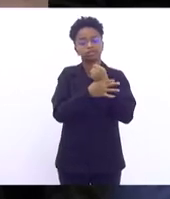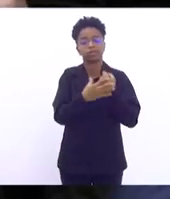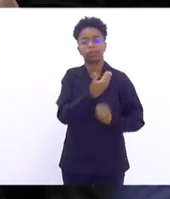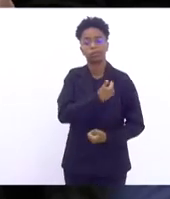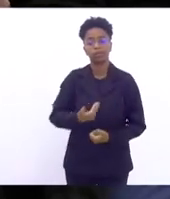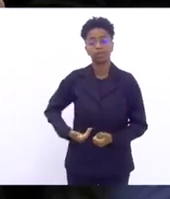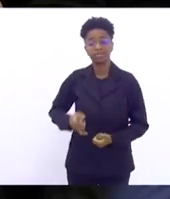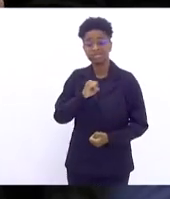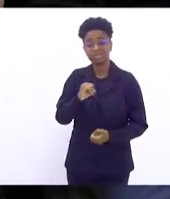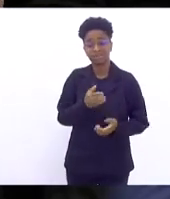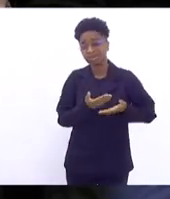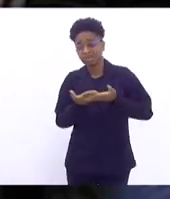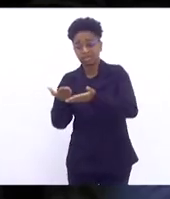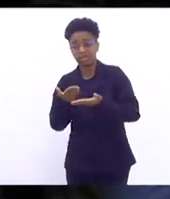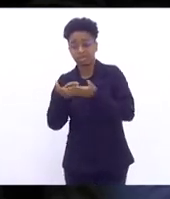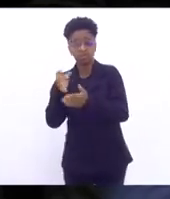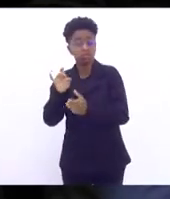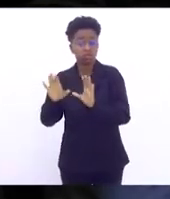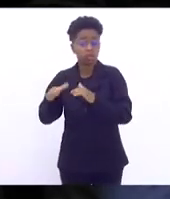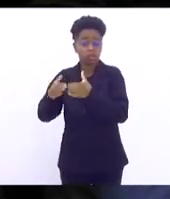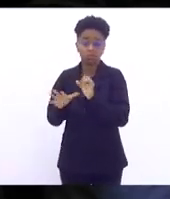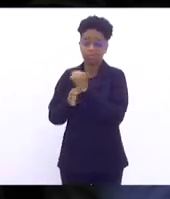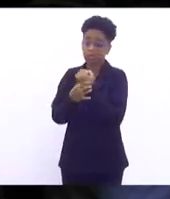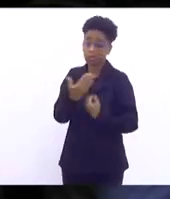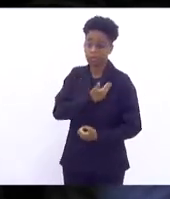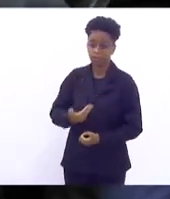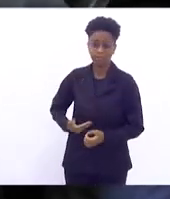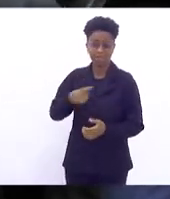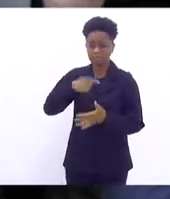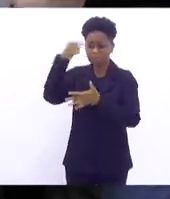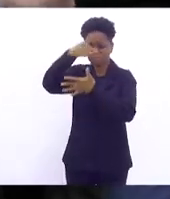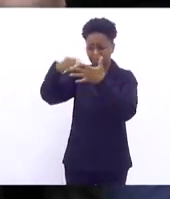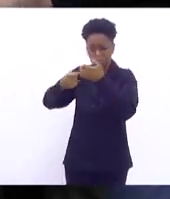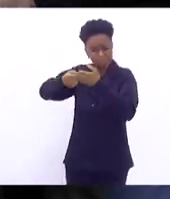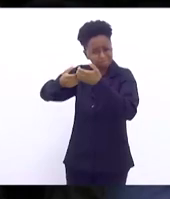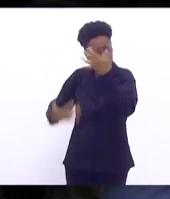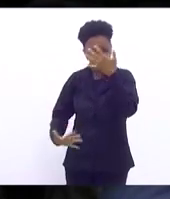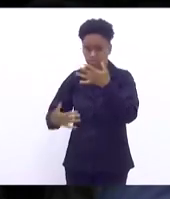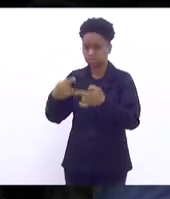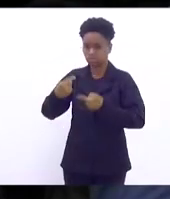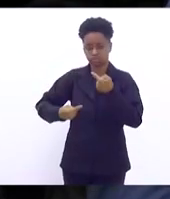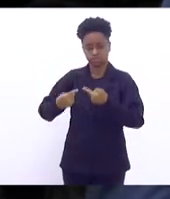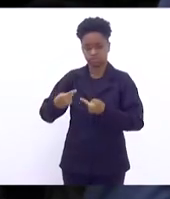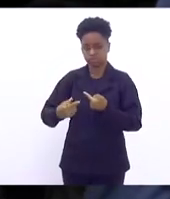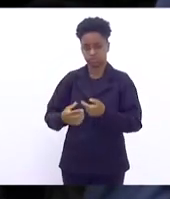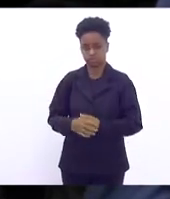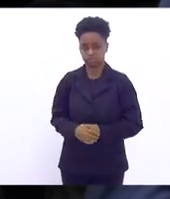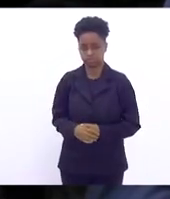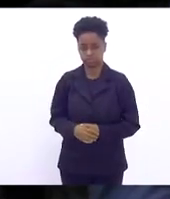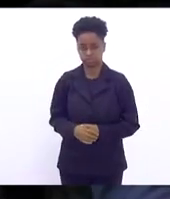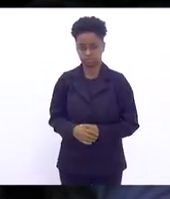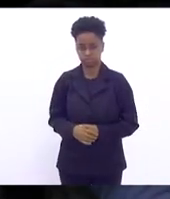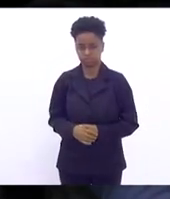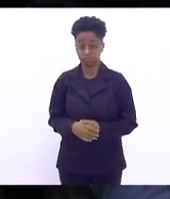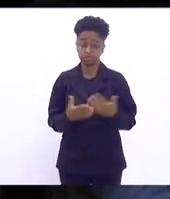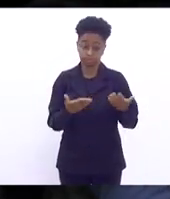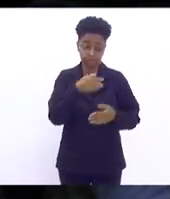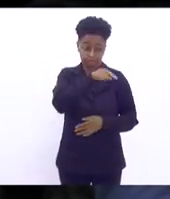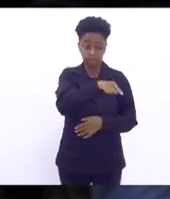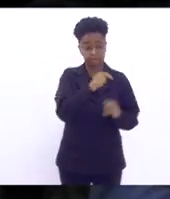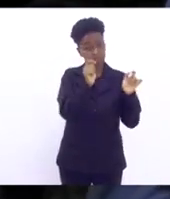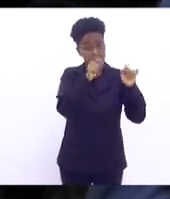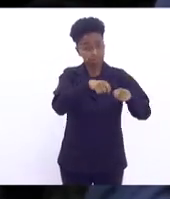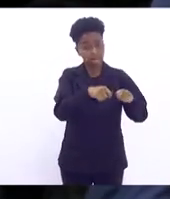só isso para comissão de Segurança Pública porque a comissão de segurança pública tem coisa para caramba para discutir dessa possibilidade